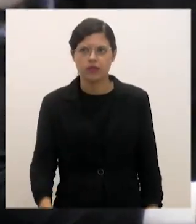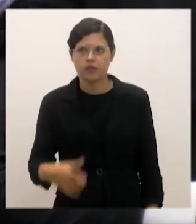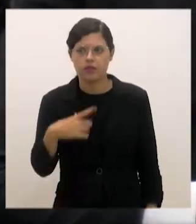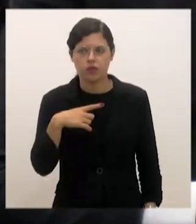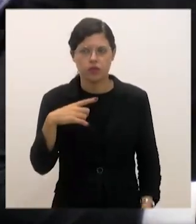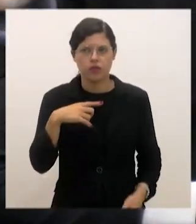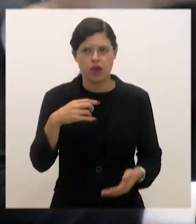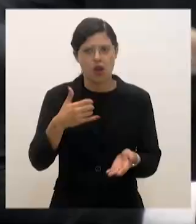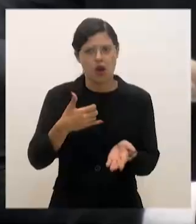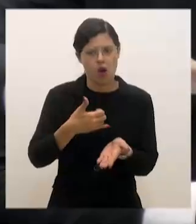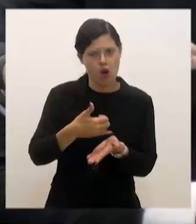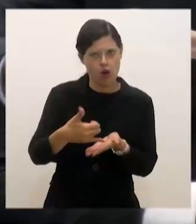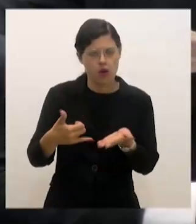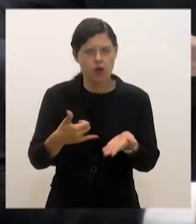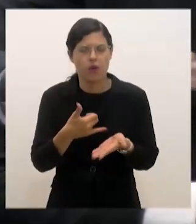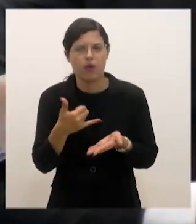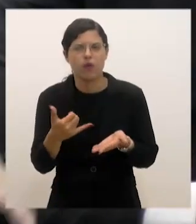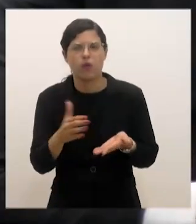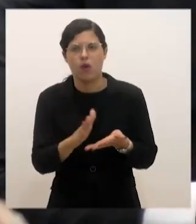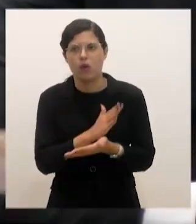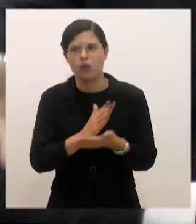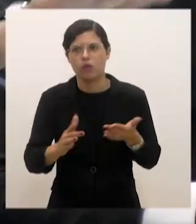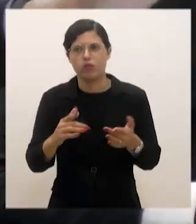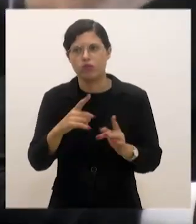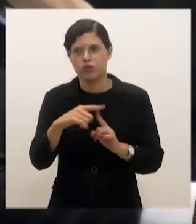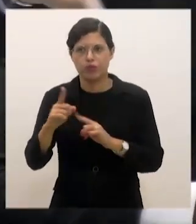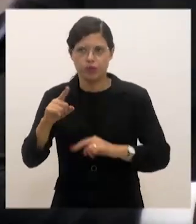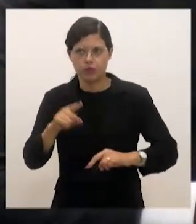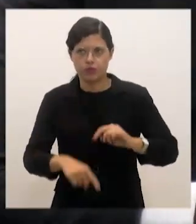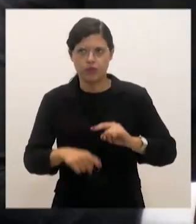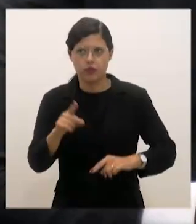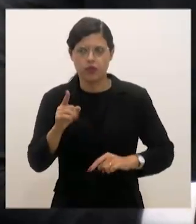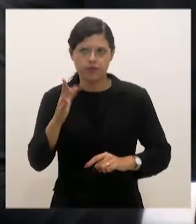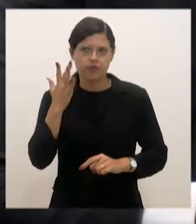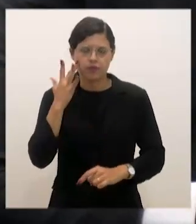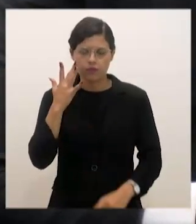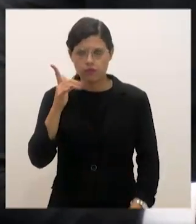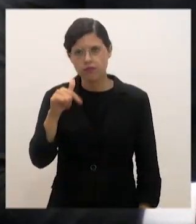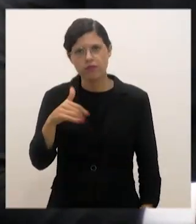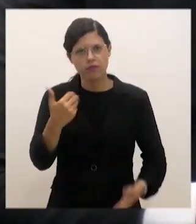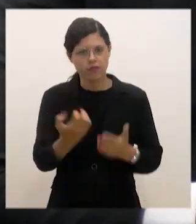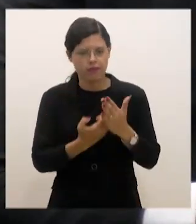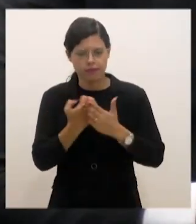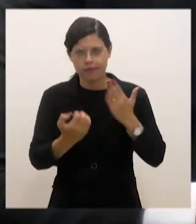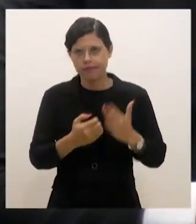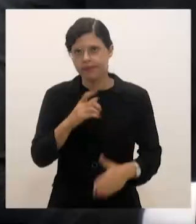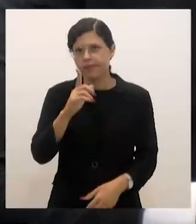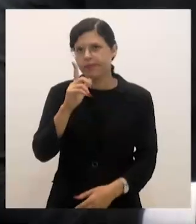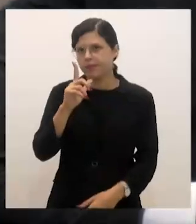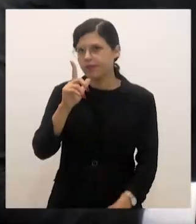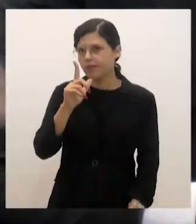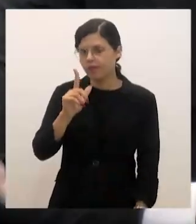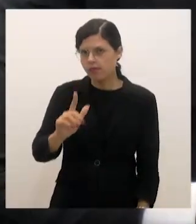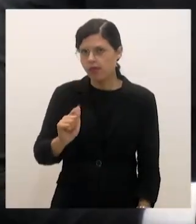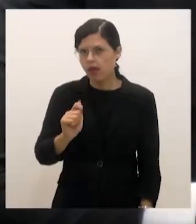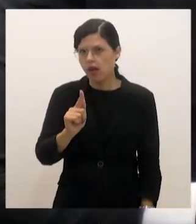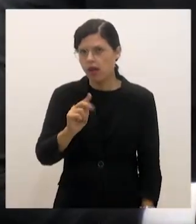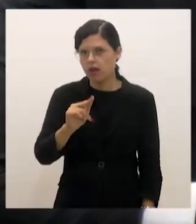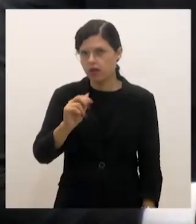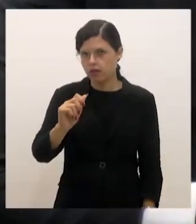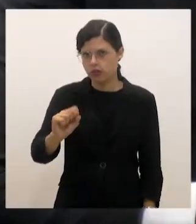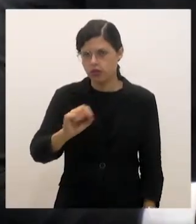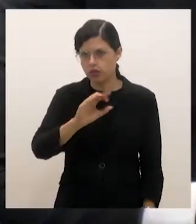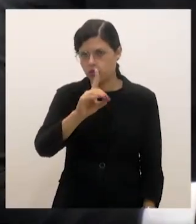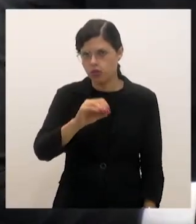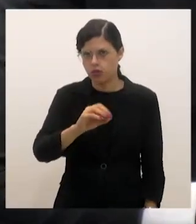óleo, algum tipo de resíduo naquele local, a gente vai achar até que é Águas do Rio, que é a responsável. E muitas vezes são as